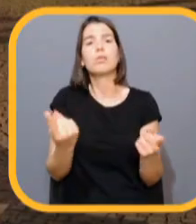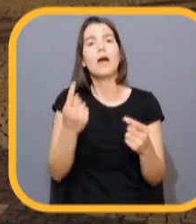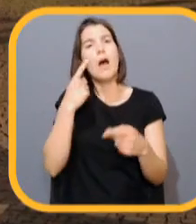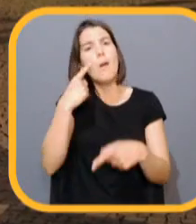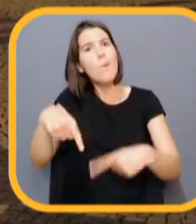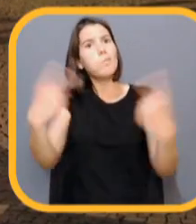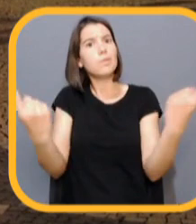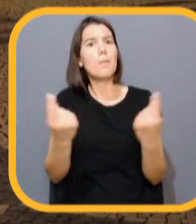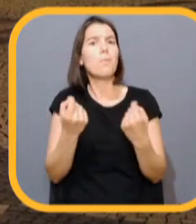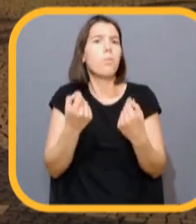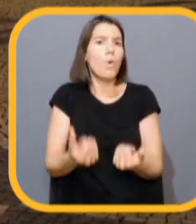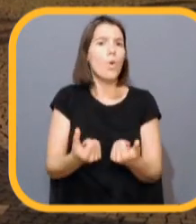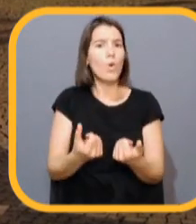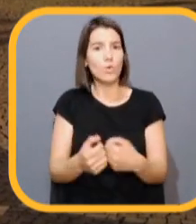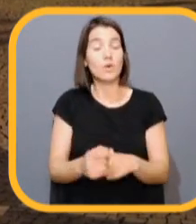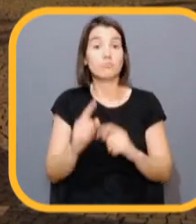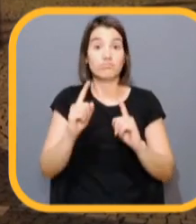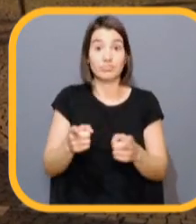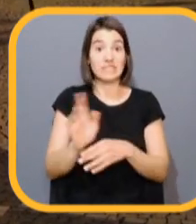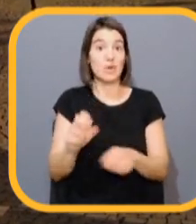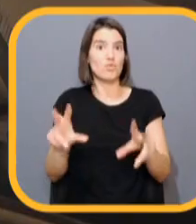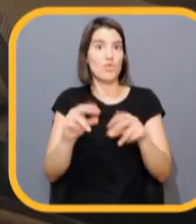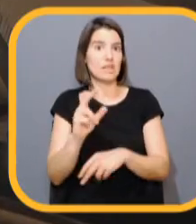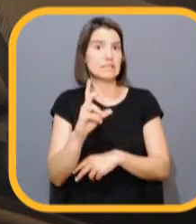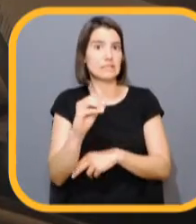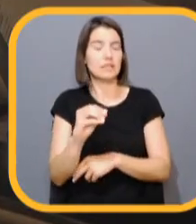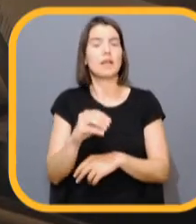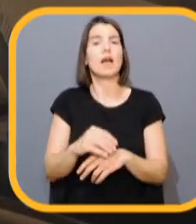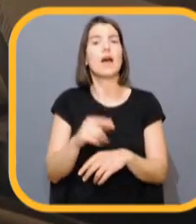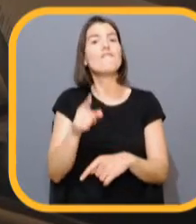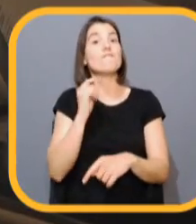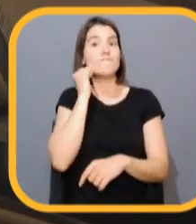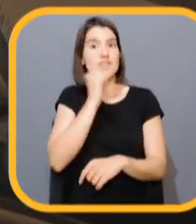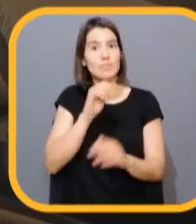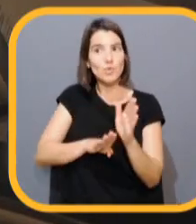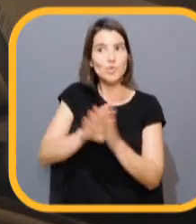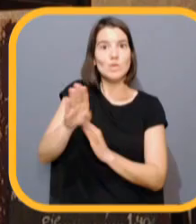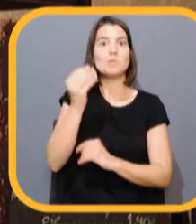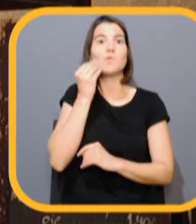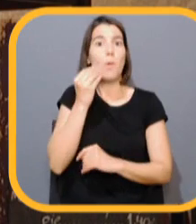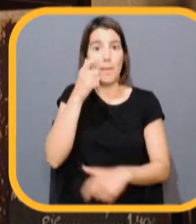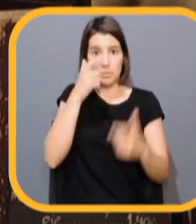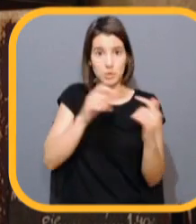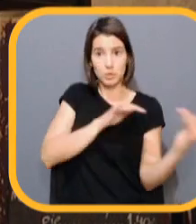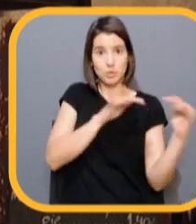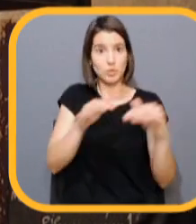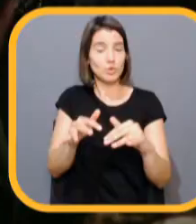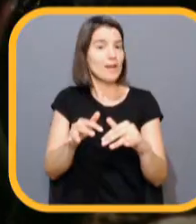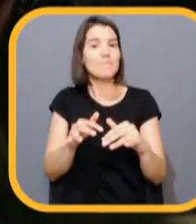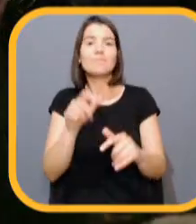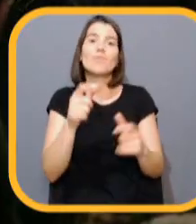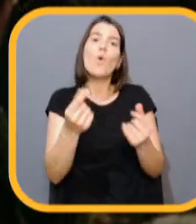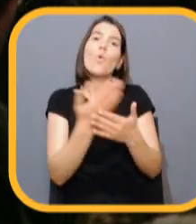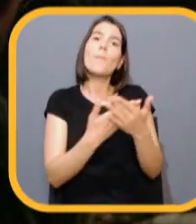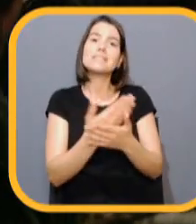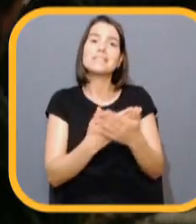dos filmes. No período do cinema novo, iniciado nos anos 60, quem ditava o sucesso comercial do filme não era o público cinéfilo,